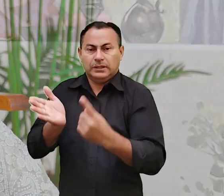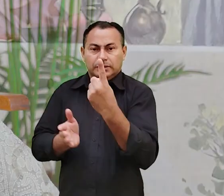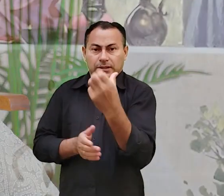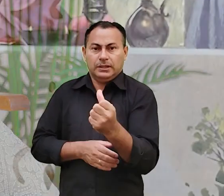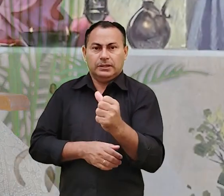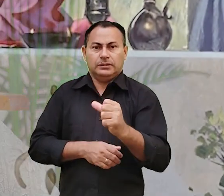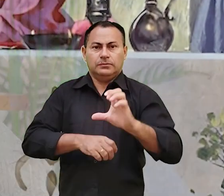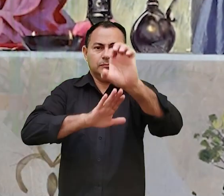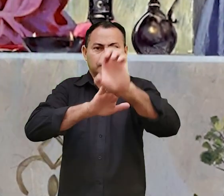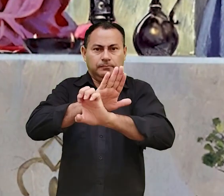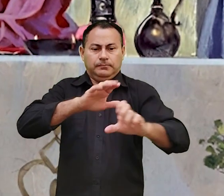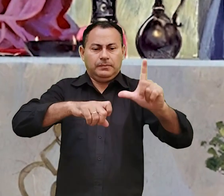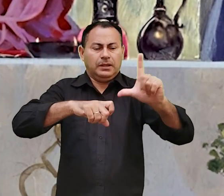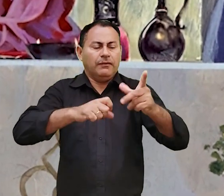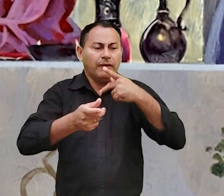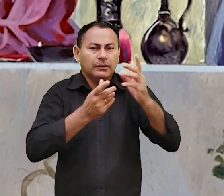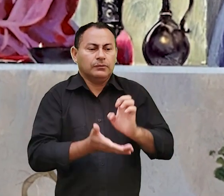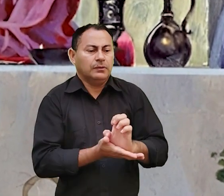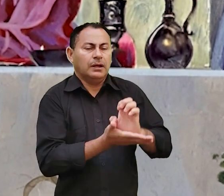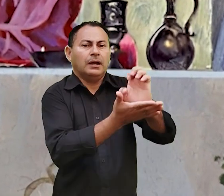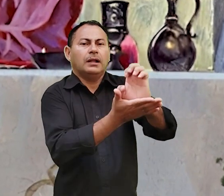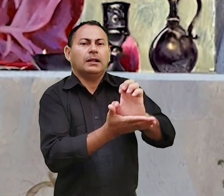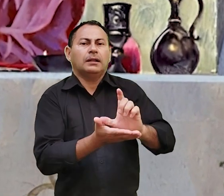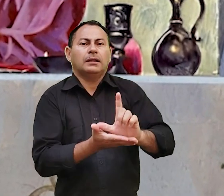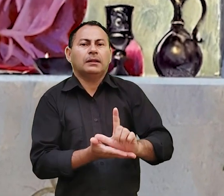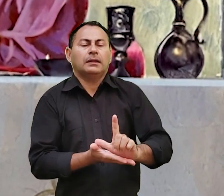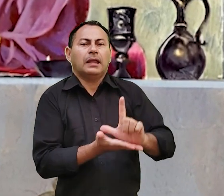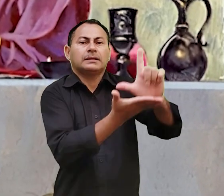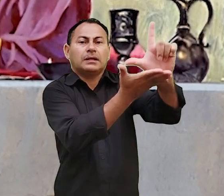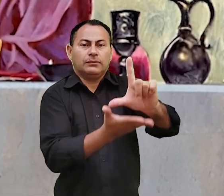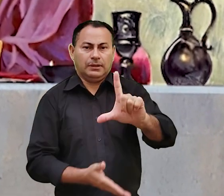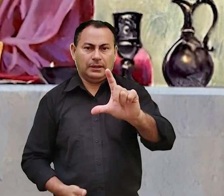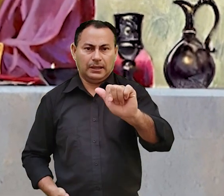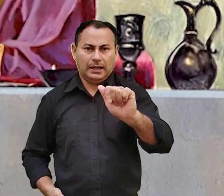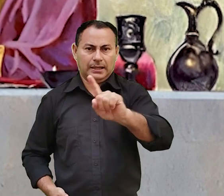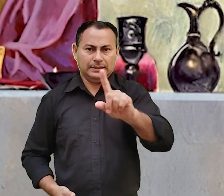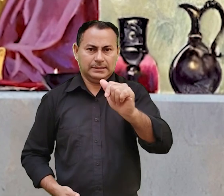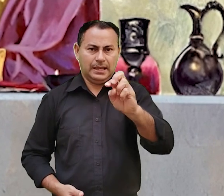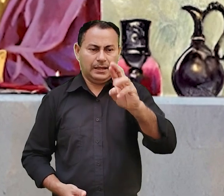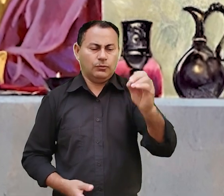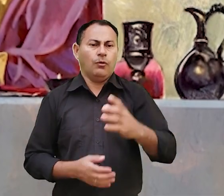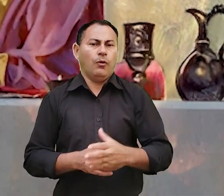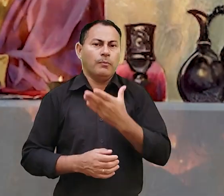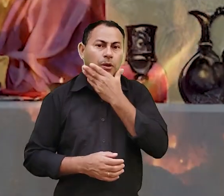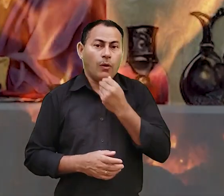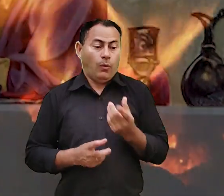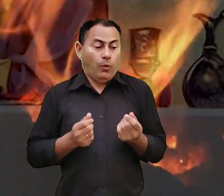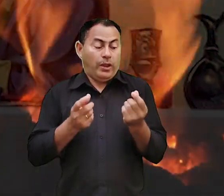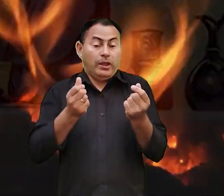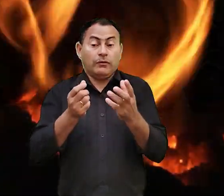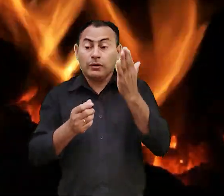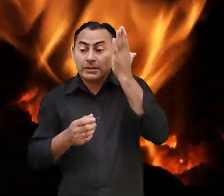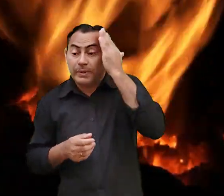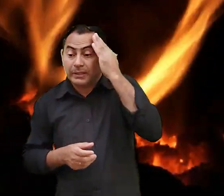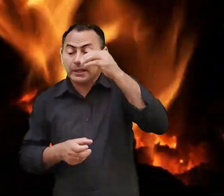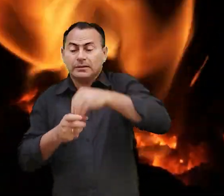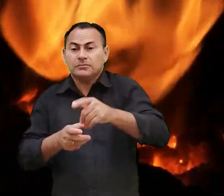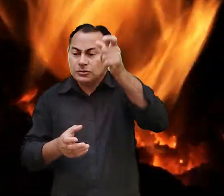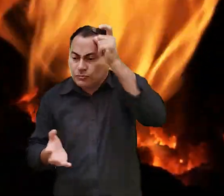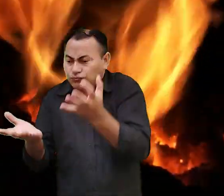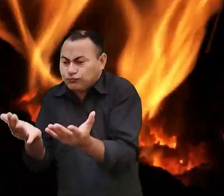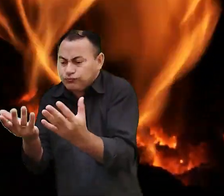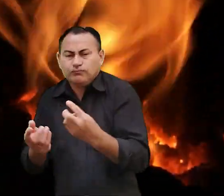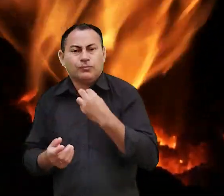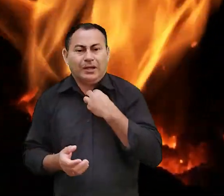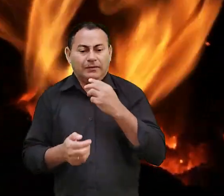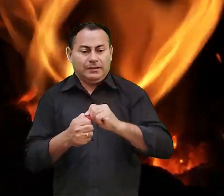Lucas sobre o mendigo Lázaro e o homem rico. Quando o homem rico descobriu que estava no inferno e que não havia